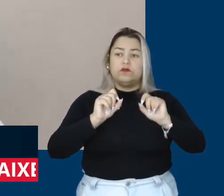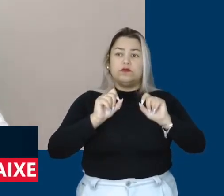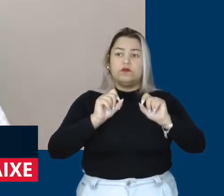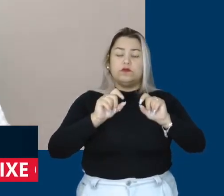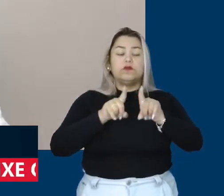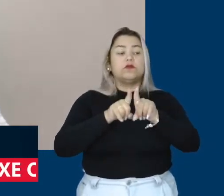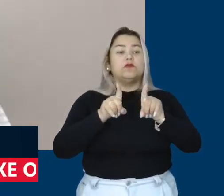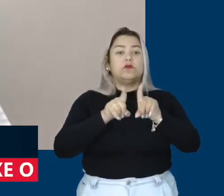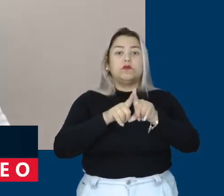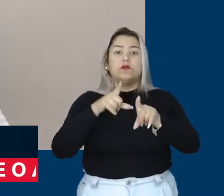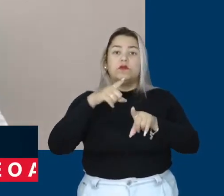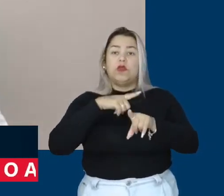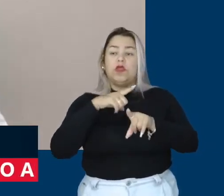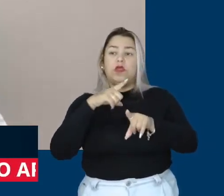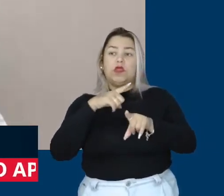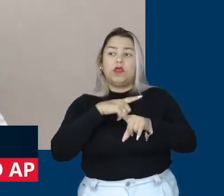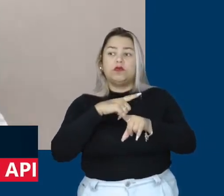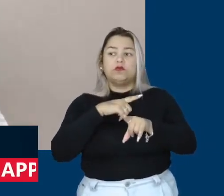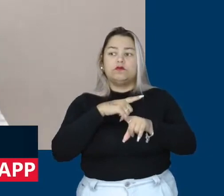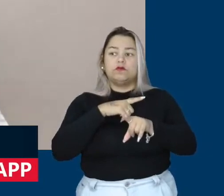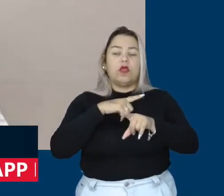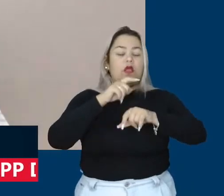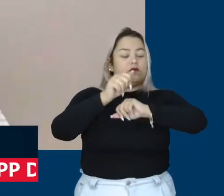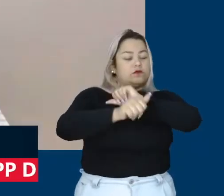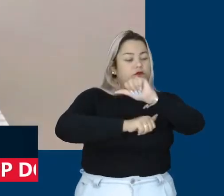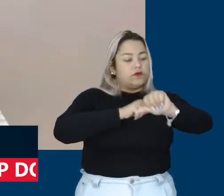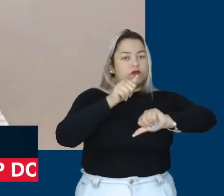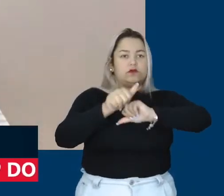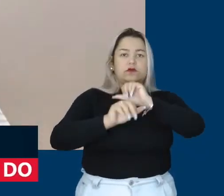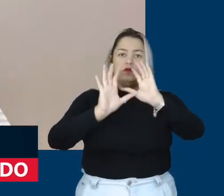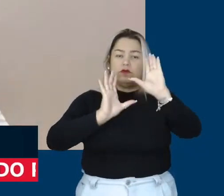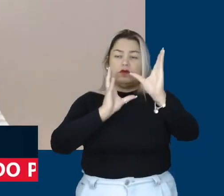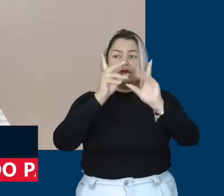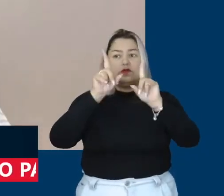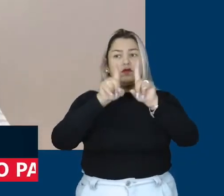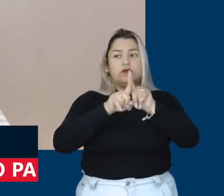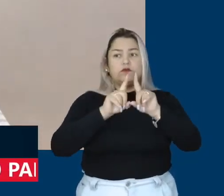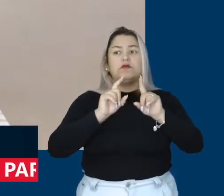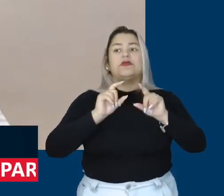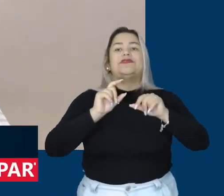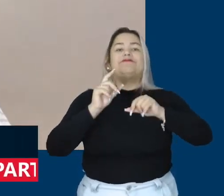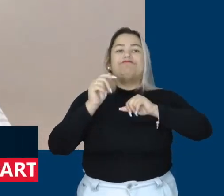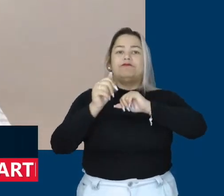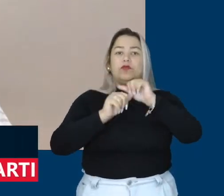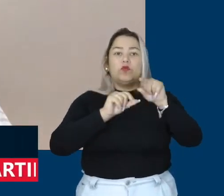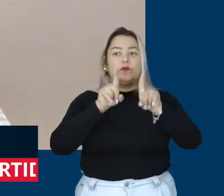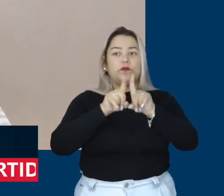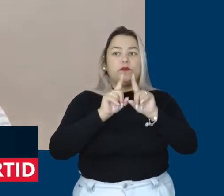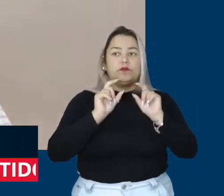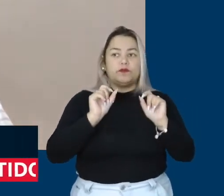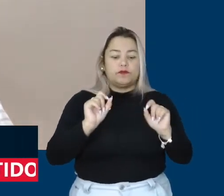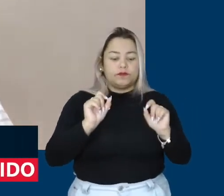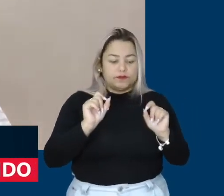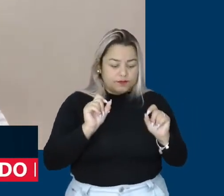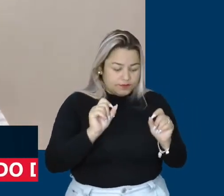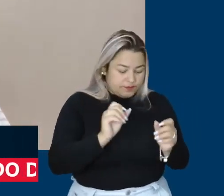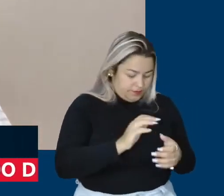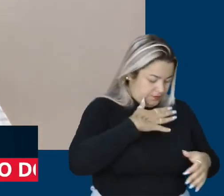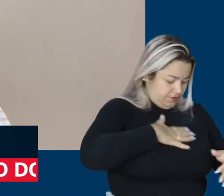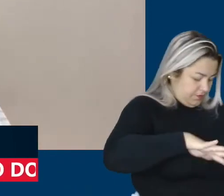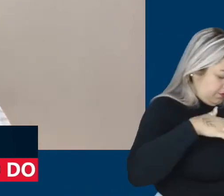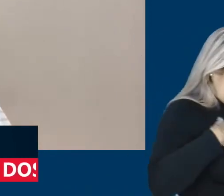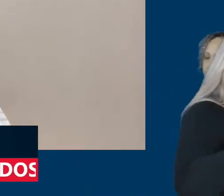aqui também decorrendo da ação humana, evidente, das mudanças climáticas, alteram profundamente essa questão e aumenta as